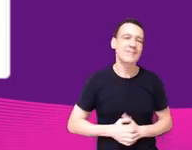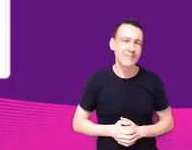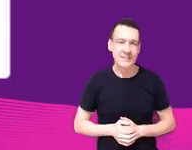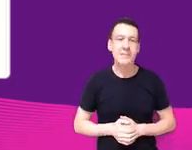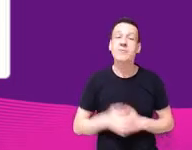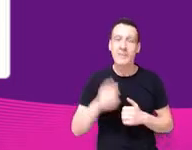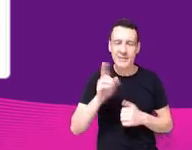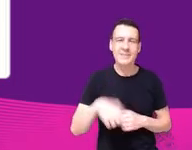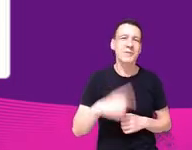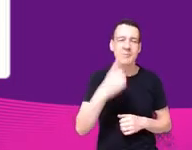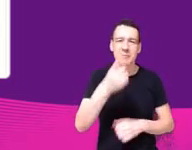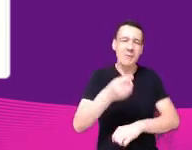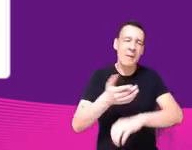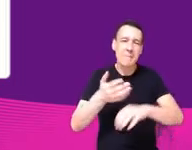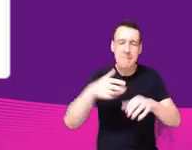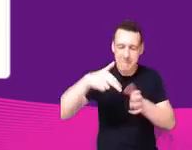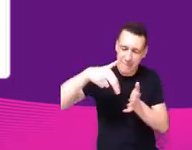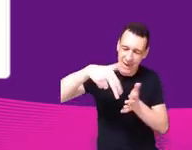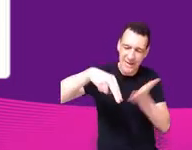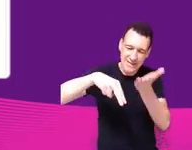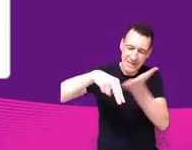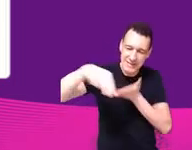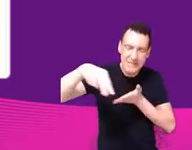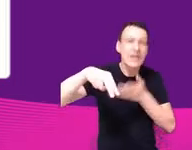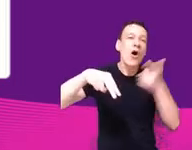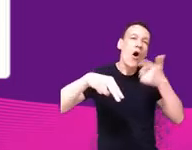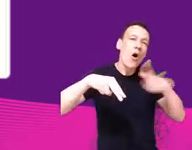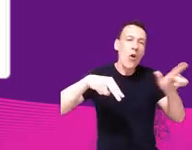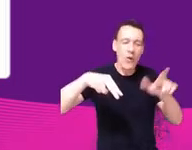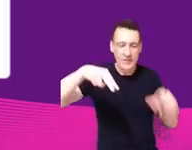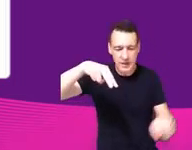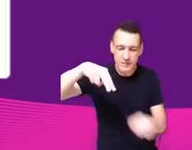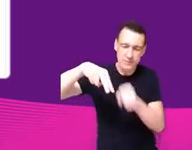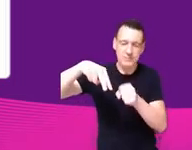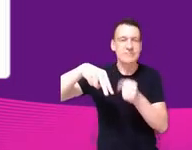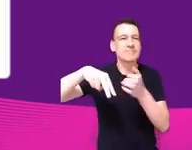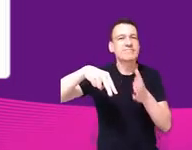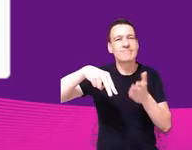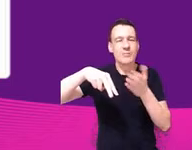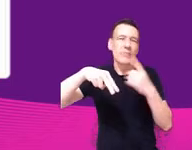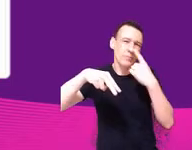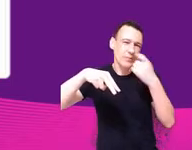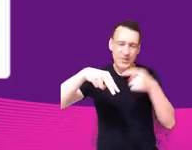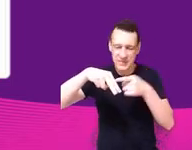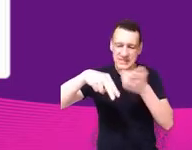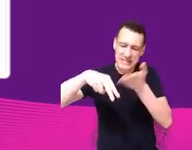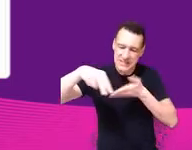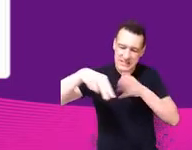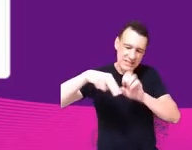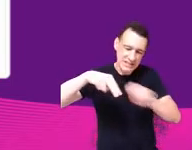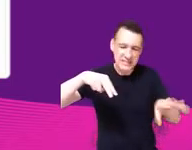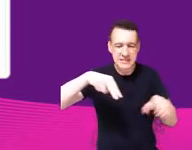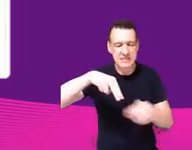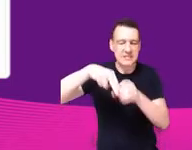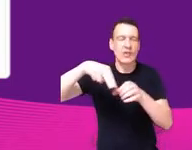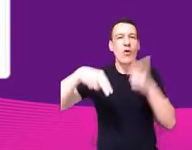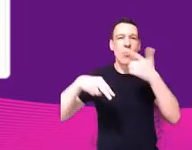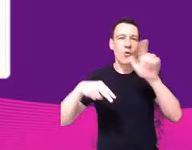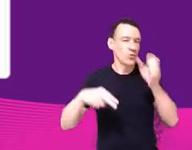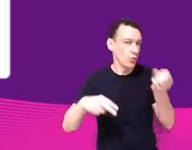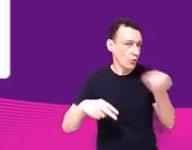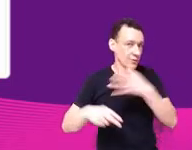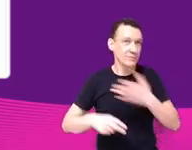foi transplantada em uma pessoa que perdera a sua por uma necrose. O primeiro transplante renal com doador falecido foi feito